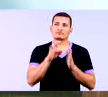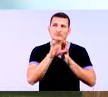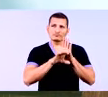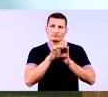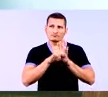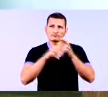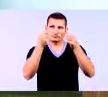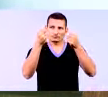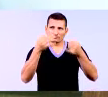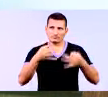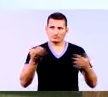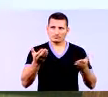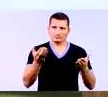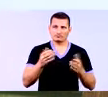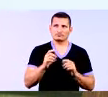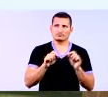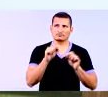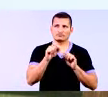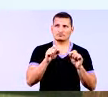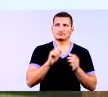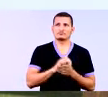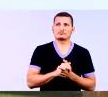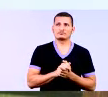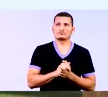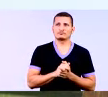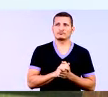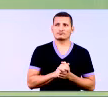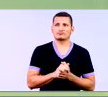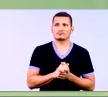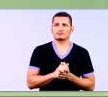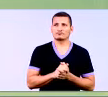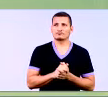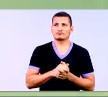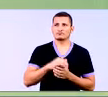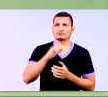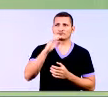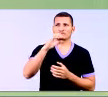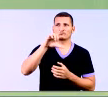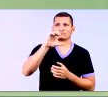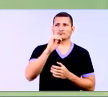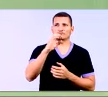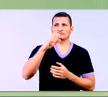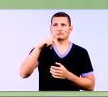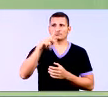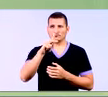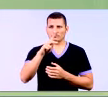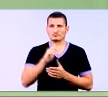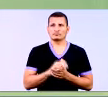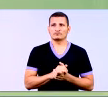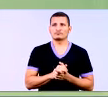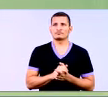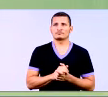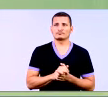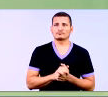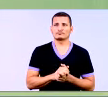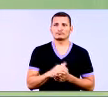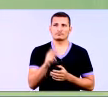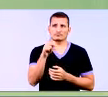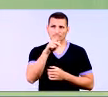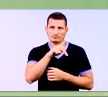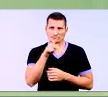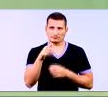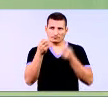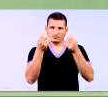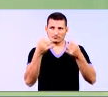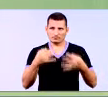clock agora, depois a gente vai evoluir para conhecer os tipos de clock que tem internamente. Aqui, ó, o professor Thiago comentou,